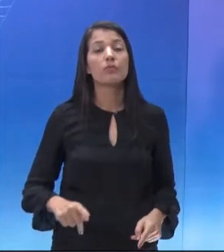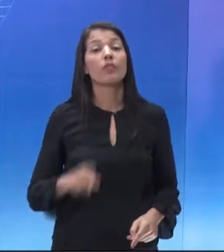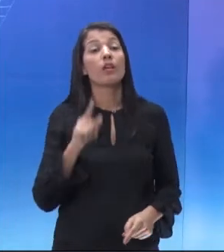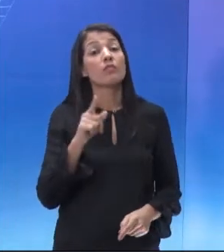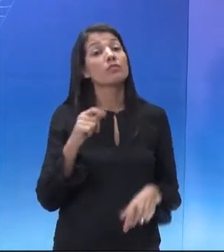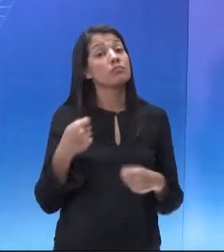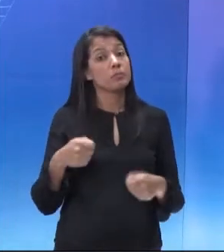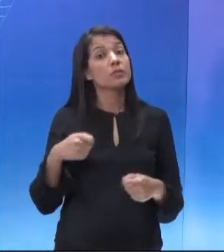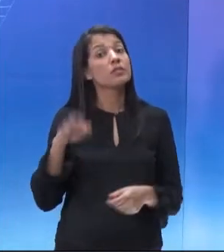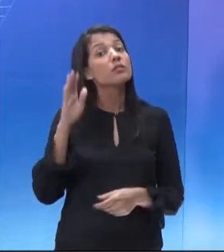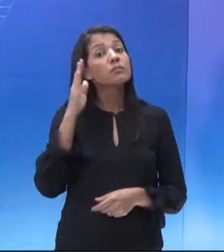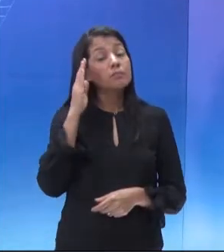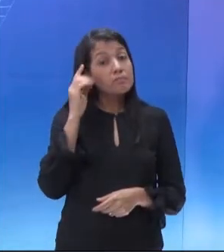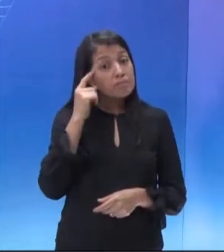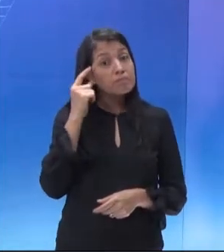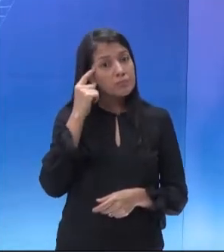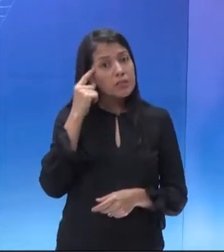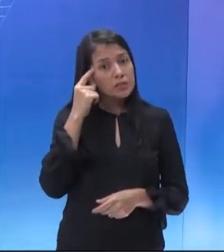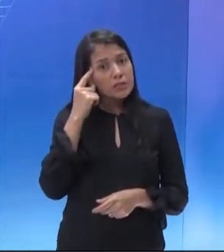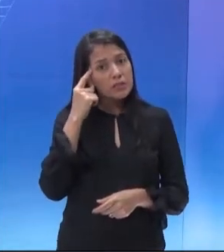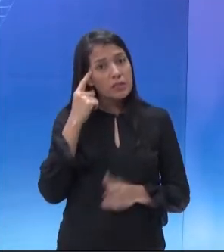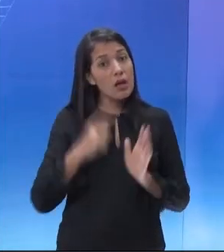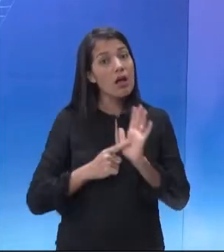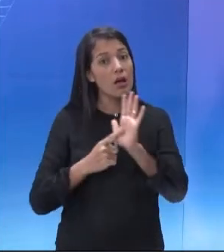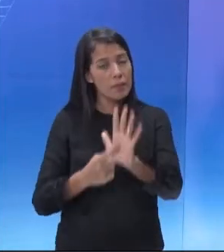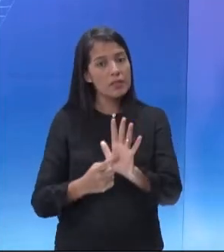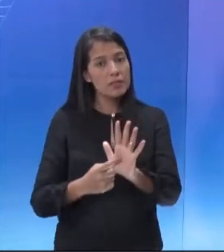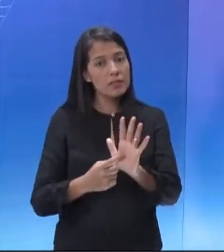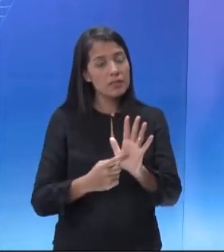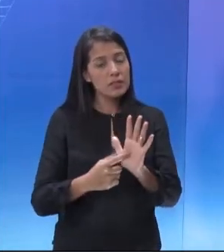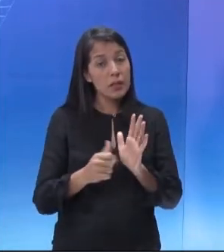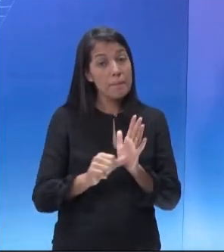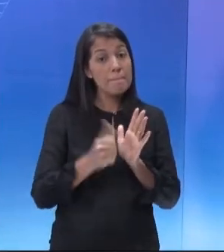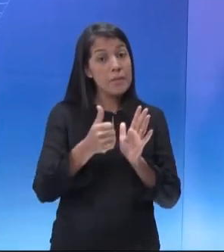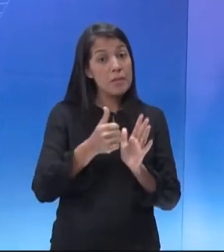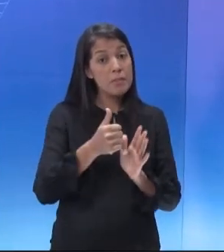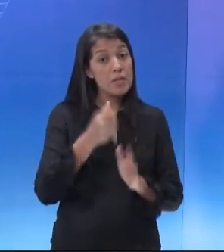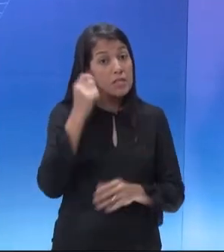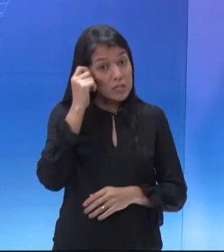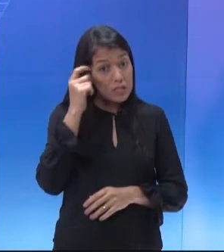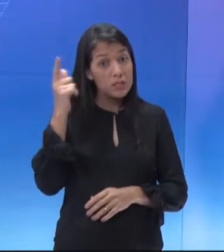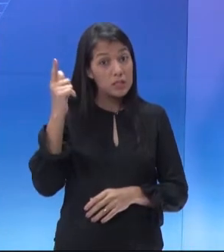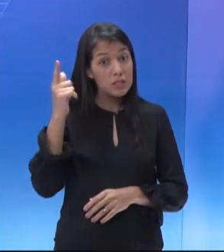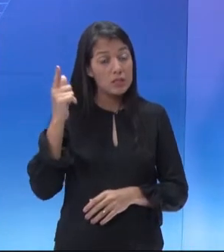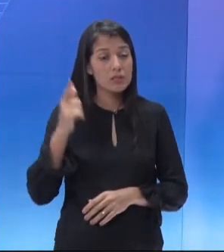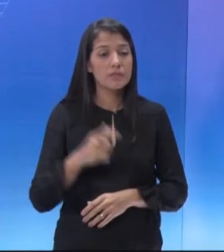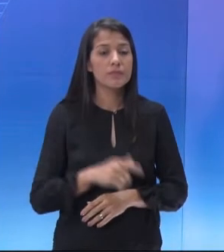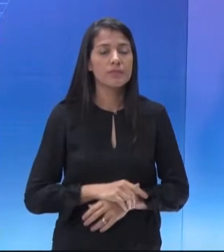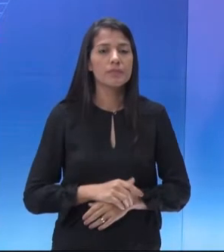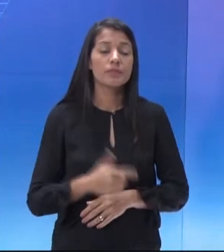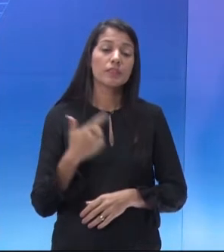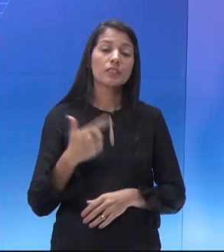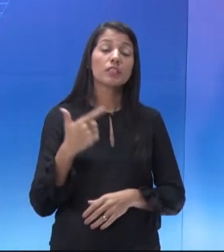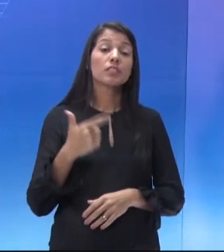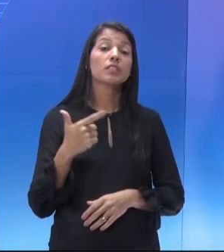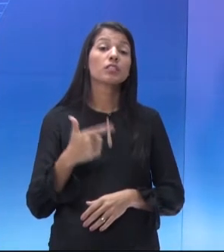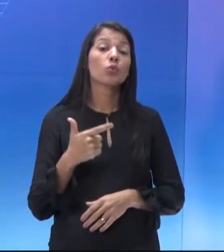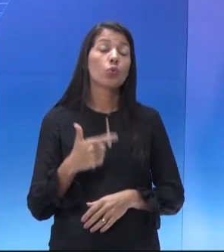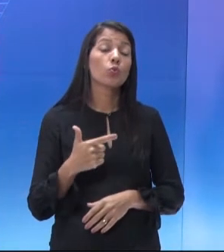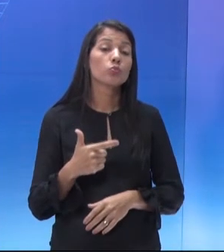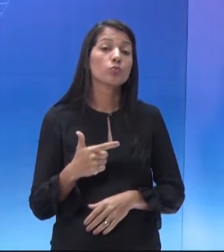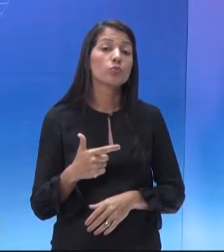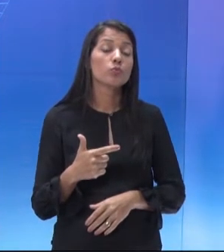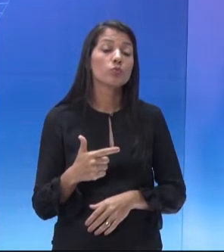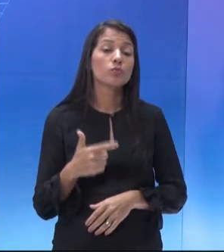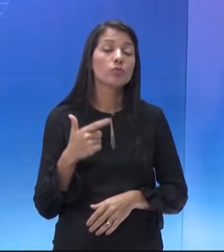possa ter a primeira ideia do que a gente pode usar como citação, ok? Segunda. Primeira